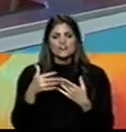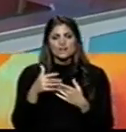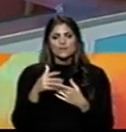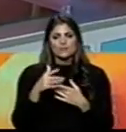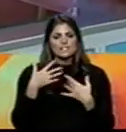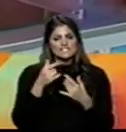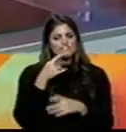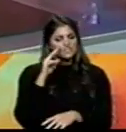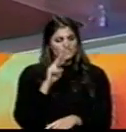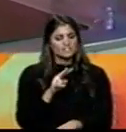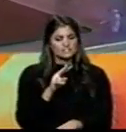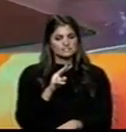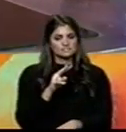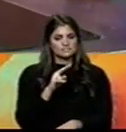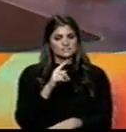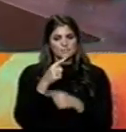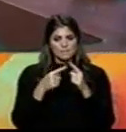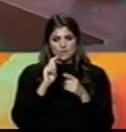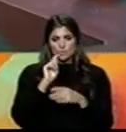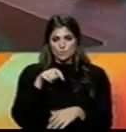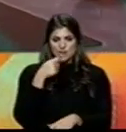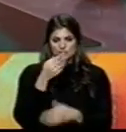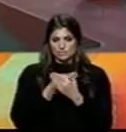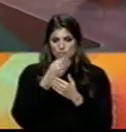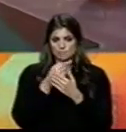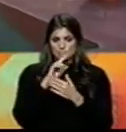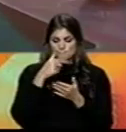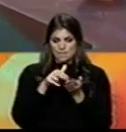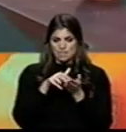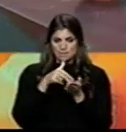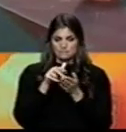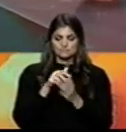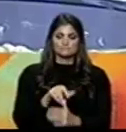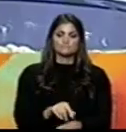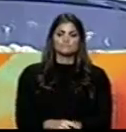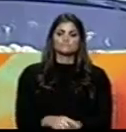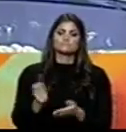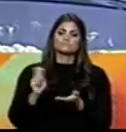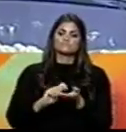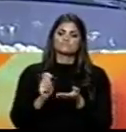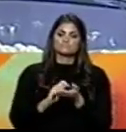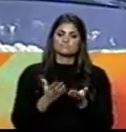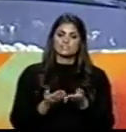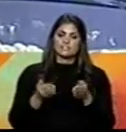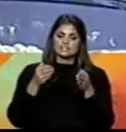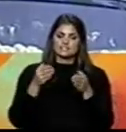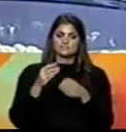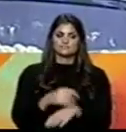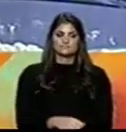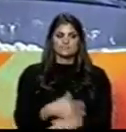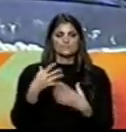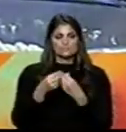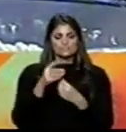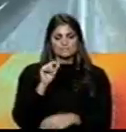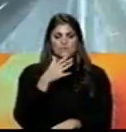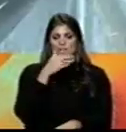Já vais pois. Ver. Então, meia colherinha de sopa de mel. Vamos colocar aqui na taça. Vamos juntar também